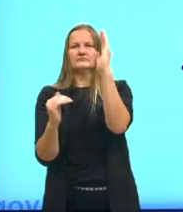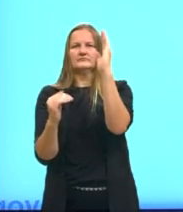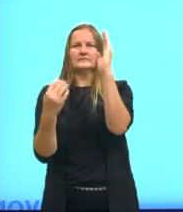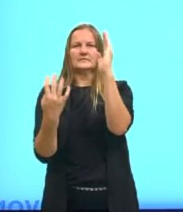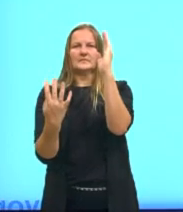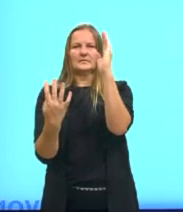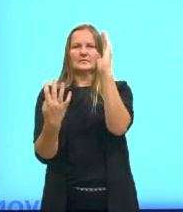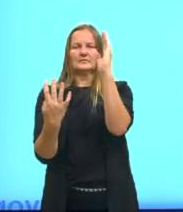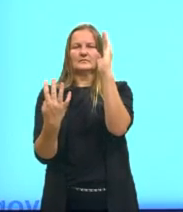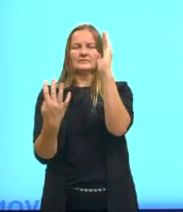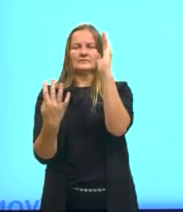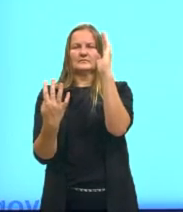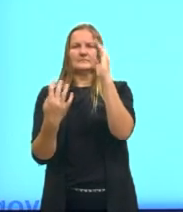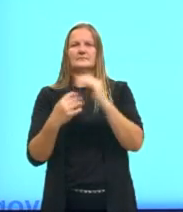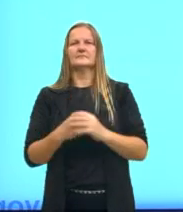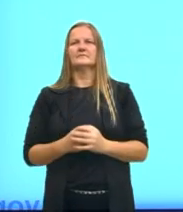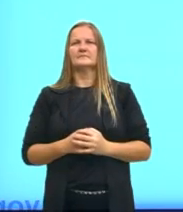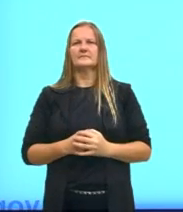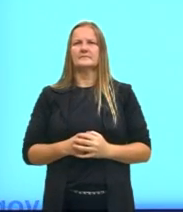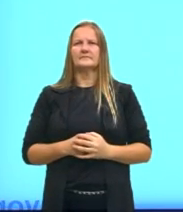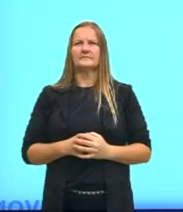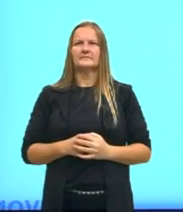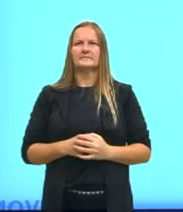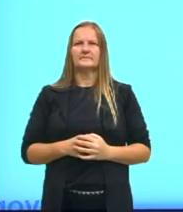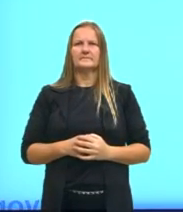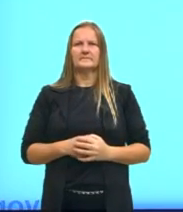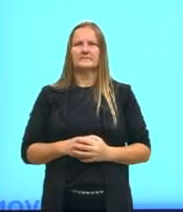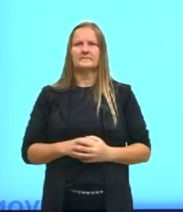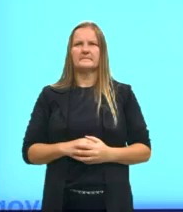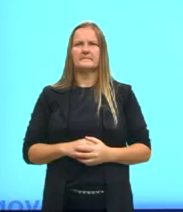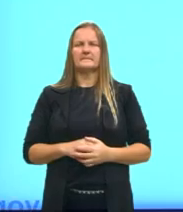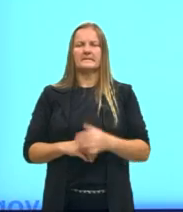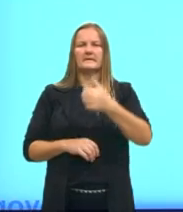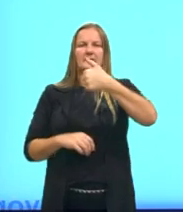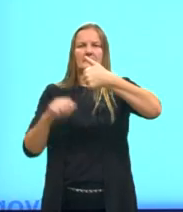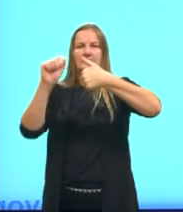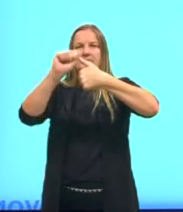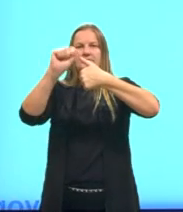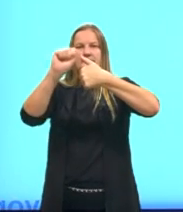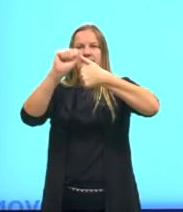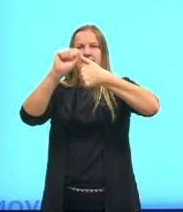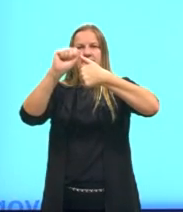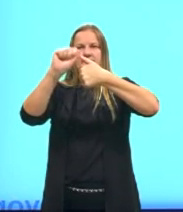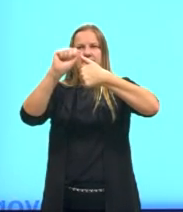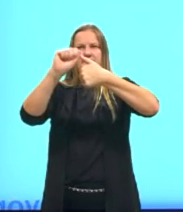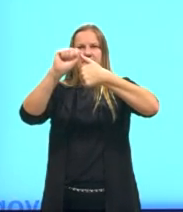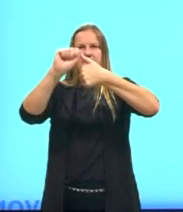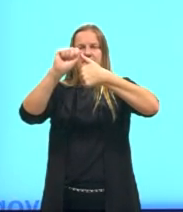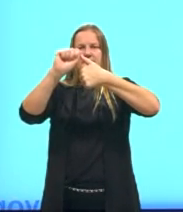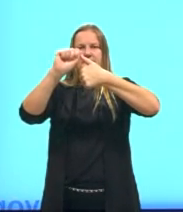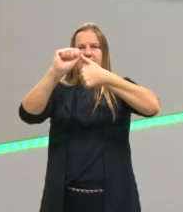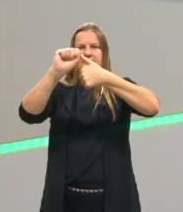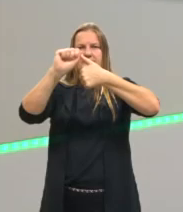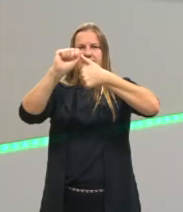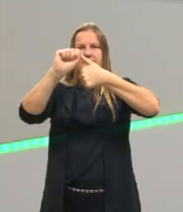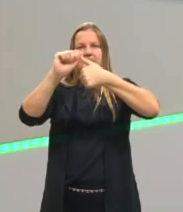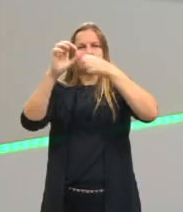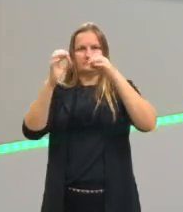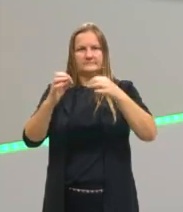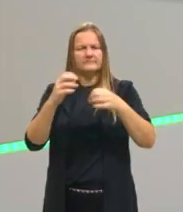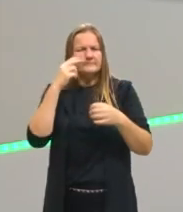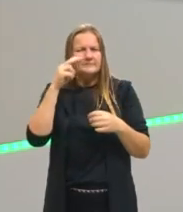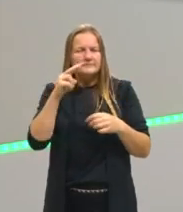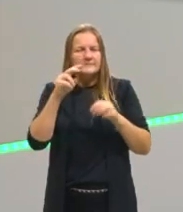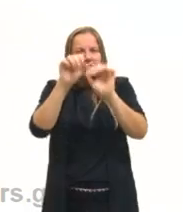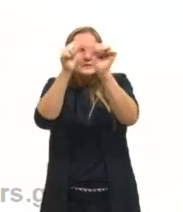14 quarto período então família 5 a 4º período porque o último nível aqui é importante a